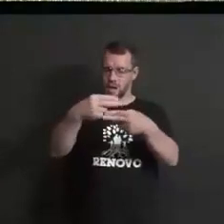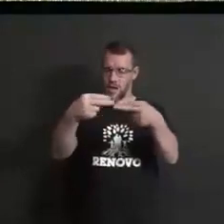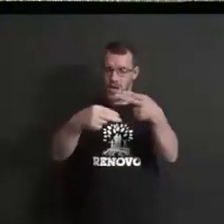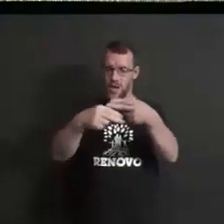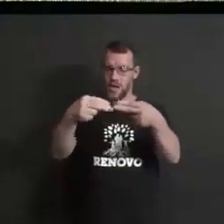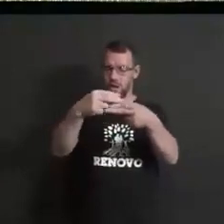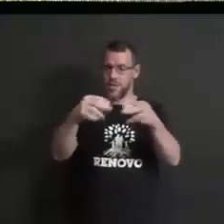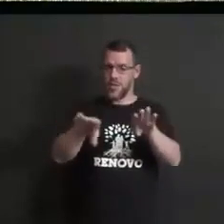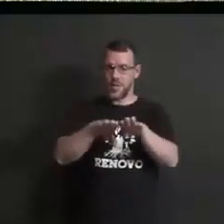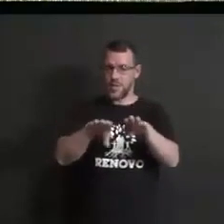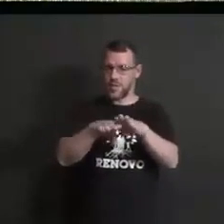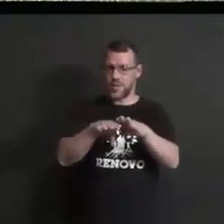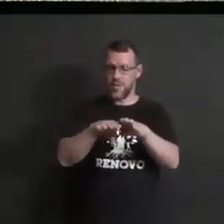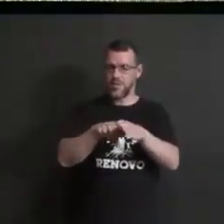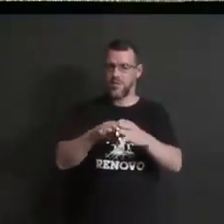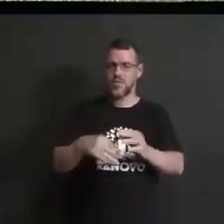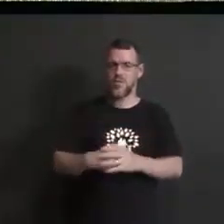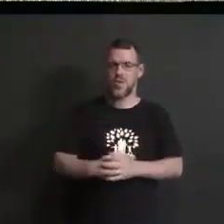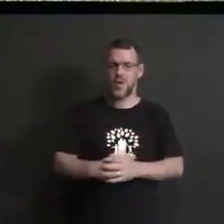Espetacular.